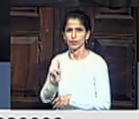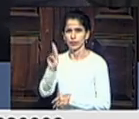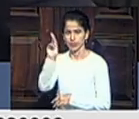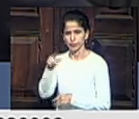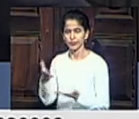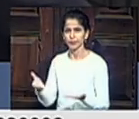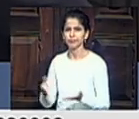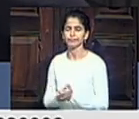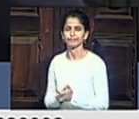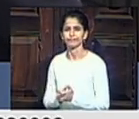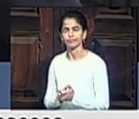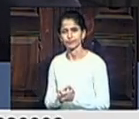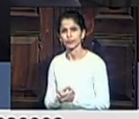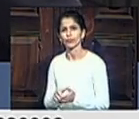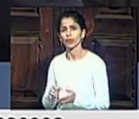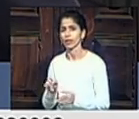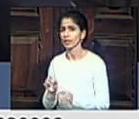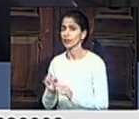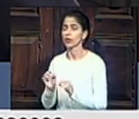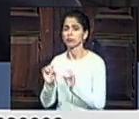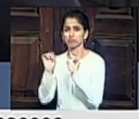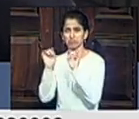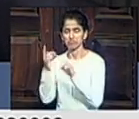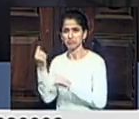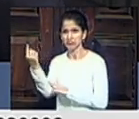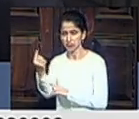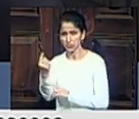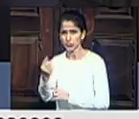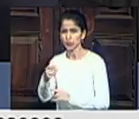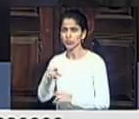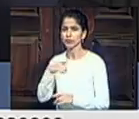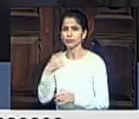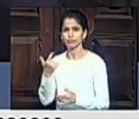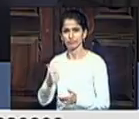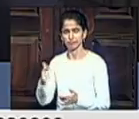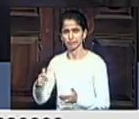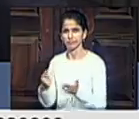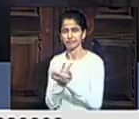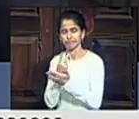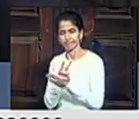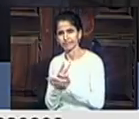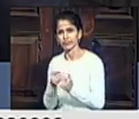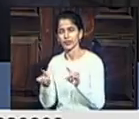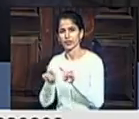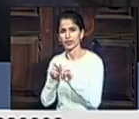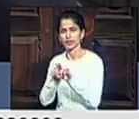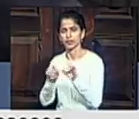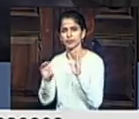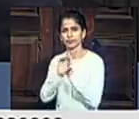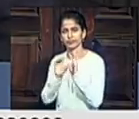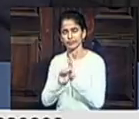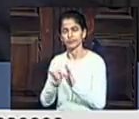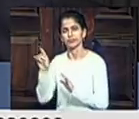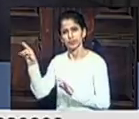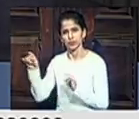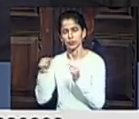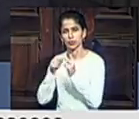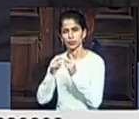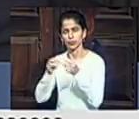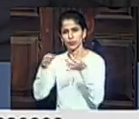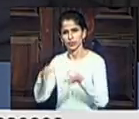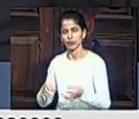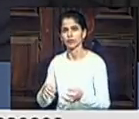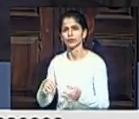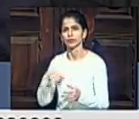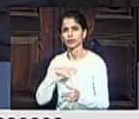raros projetos do pacote de maldades que não tem vício de inconstitucionalidade, que no mérito pode ser aproveitado porque institui a